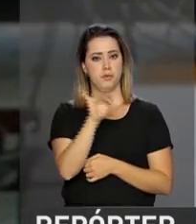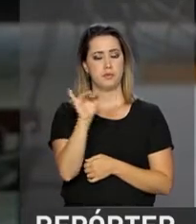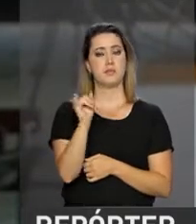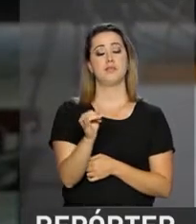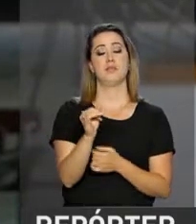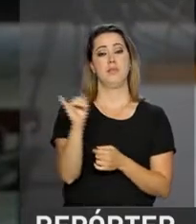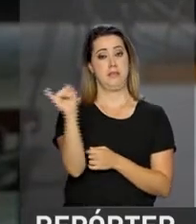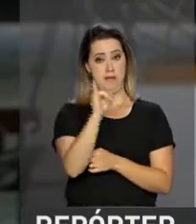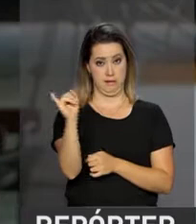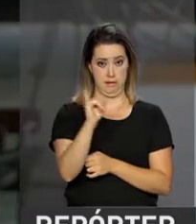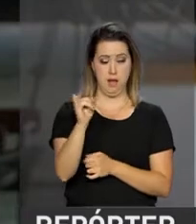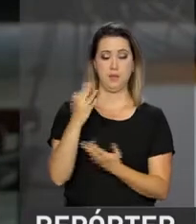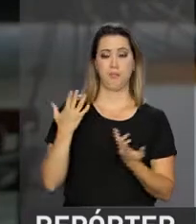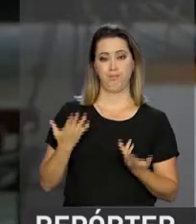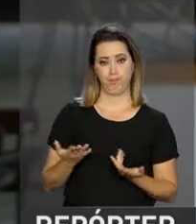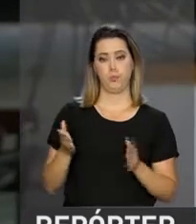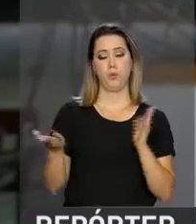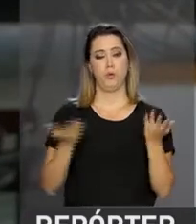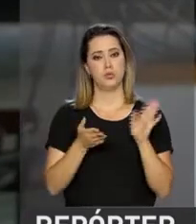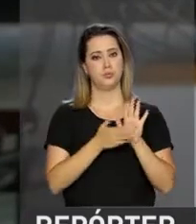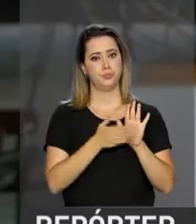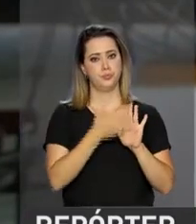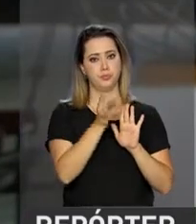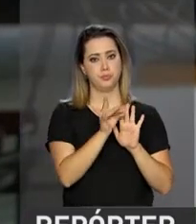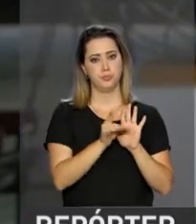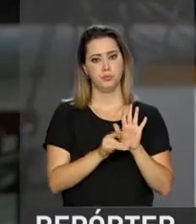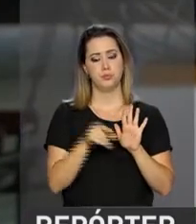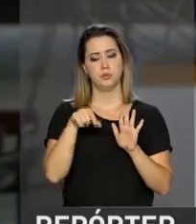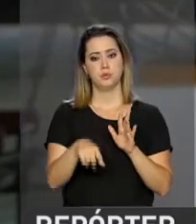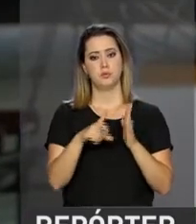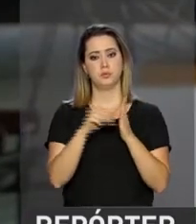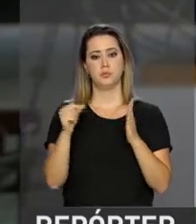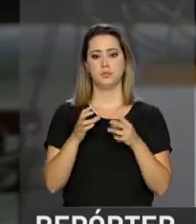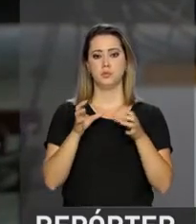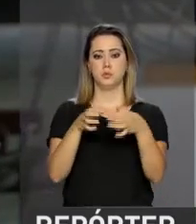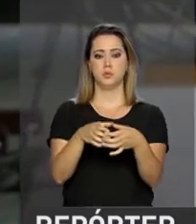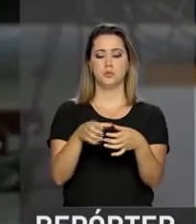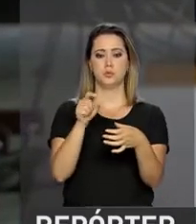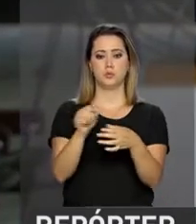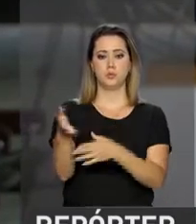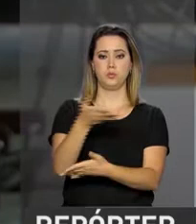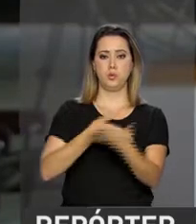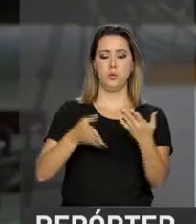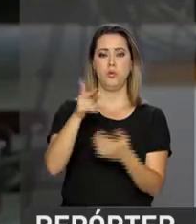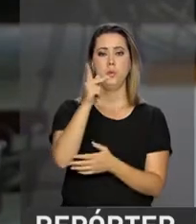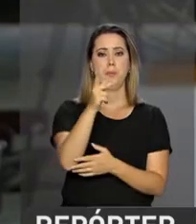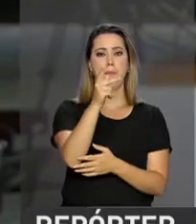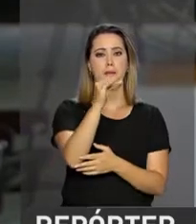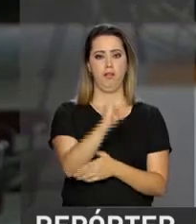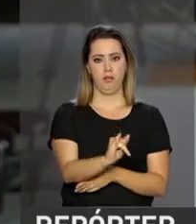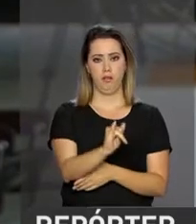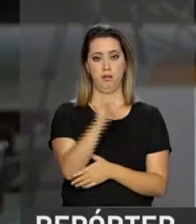Itália. A proposta foi enviada hoje aqui ao Palácio do Planalto para o Conselho do Programa de Parcerias de Investimentos, que